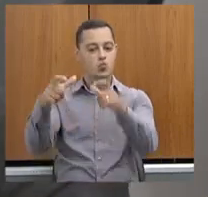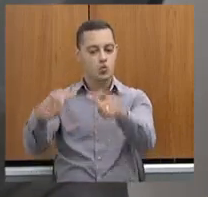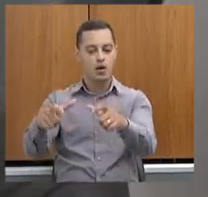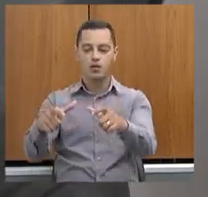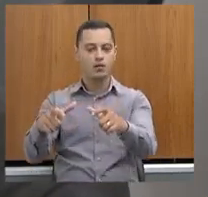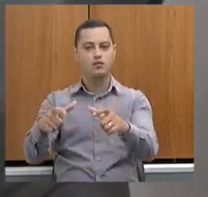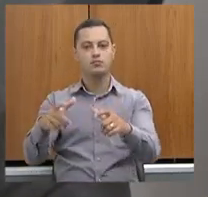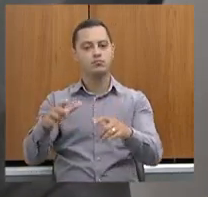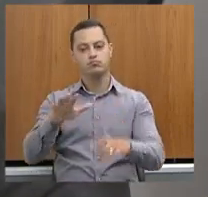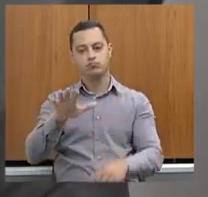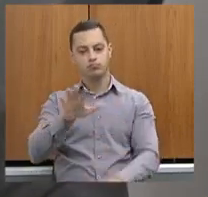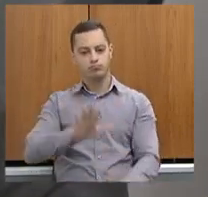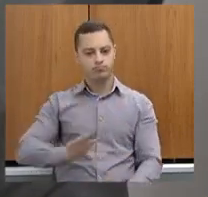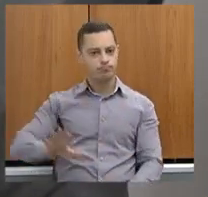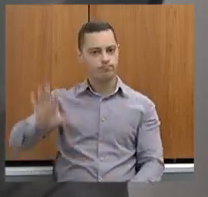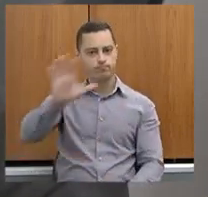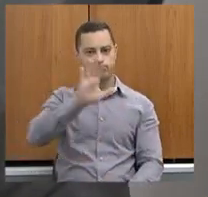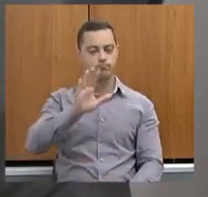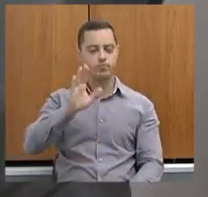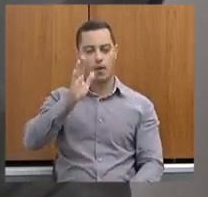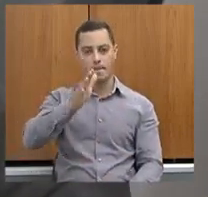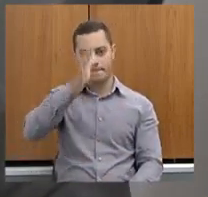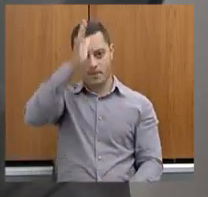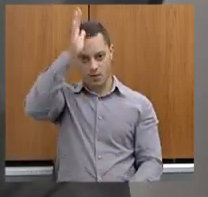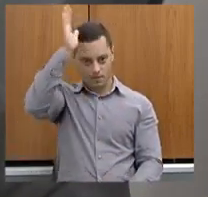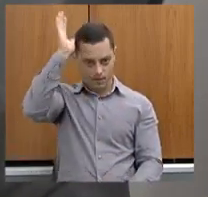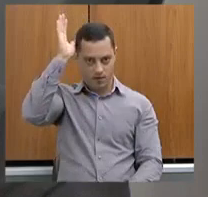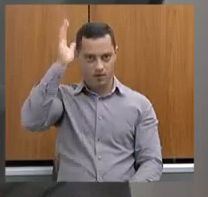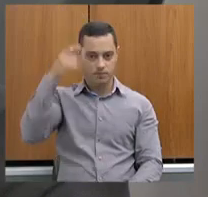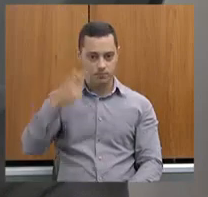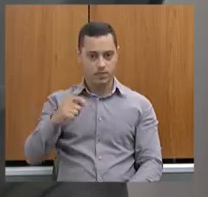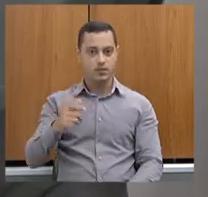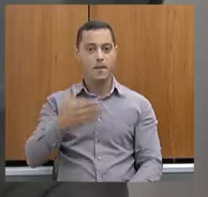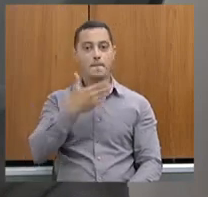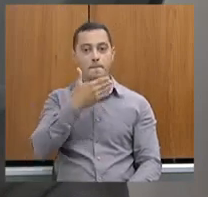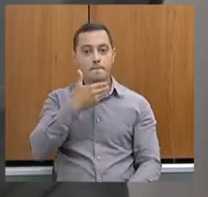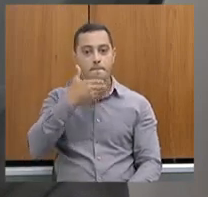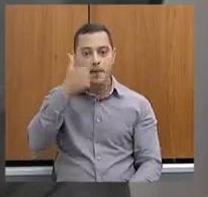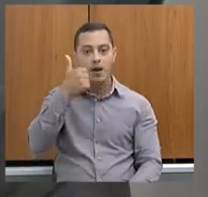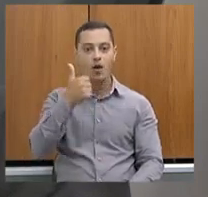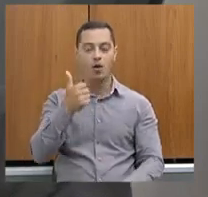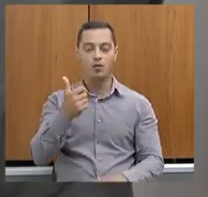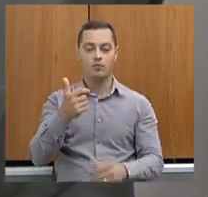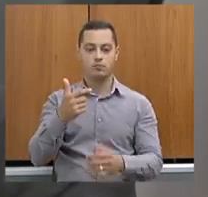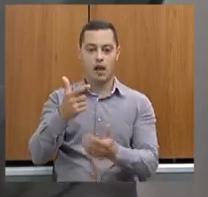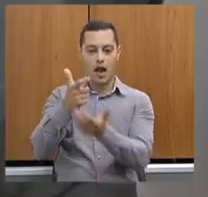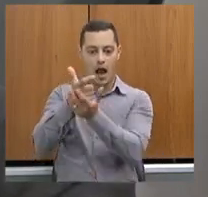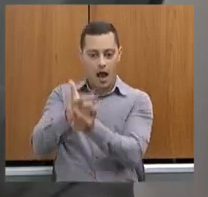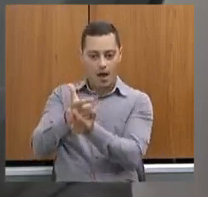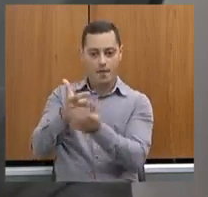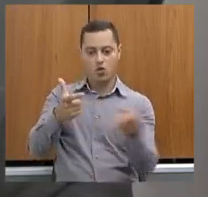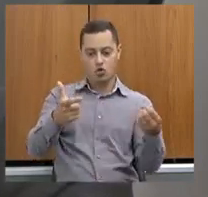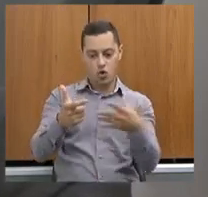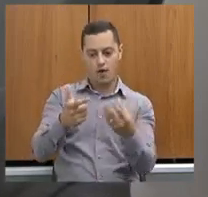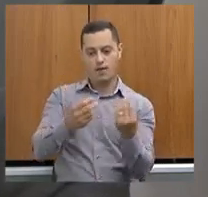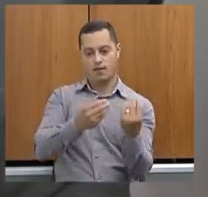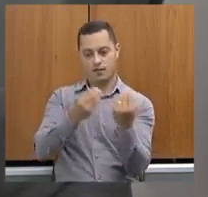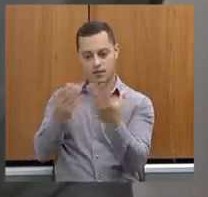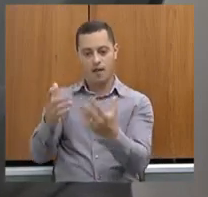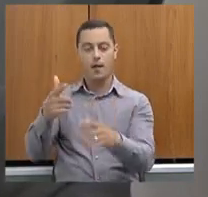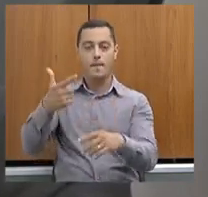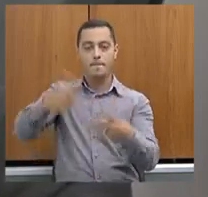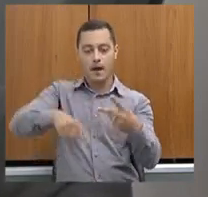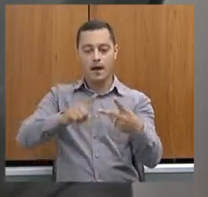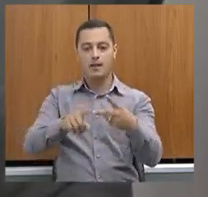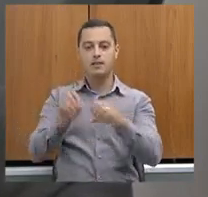envolve a todos integrantes do corpo Bombeiros Militar o melhor armamento e prática de tiro para possam fazer a